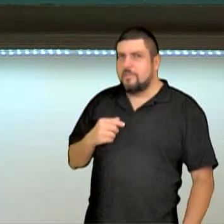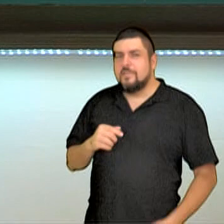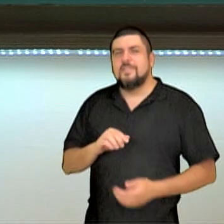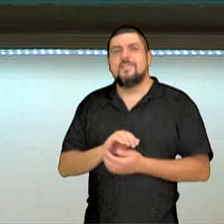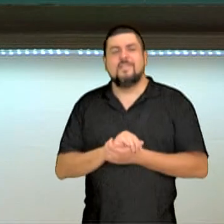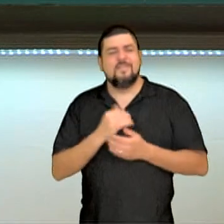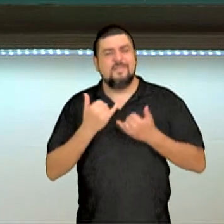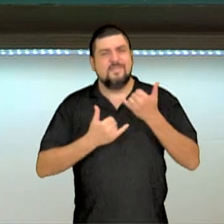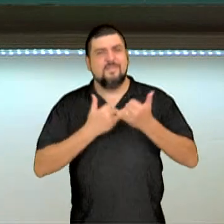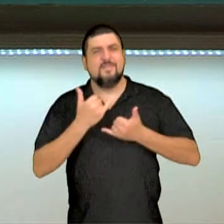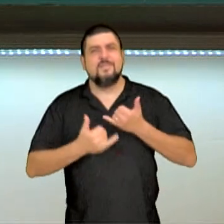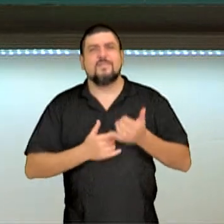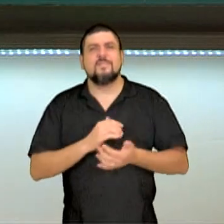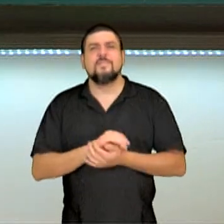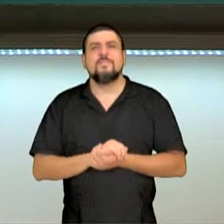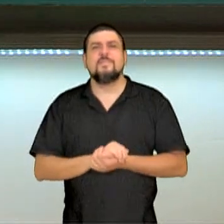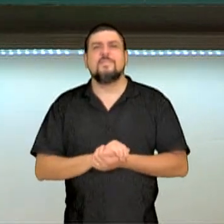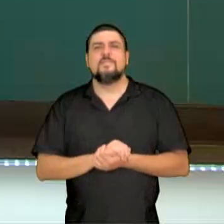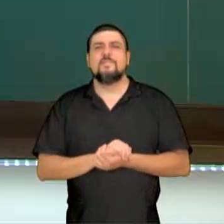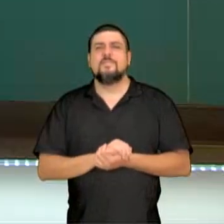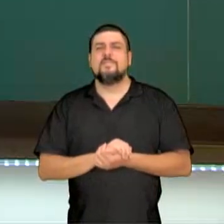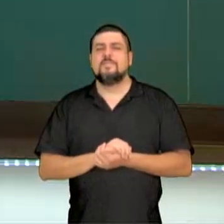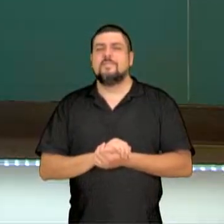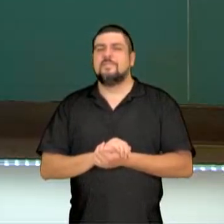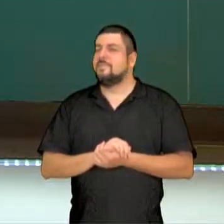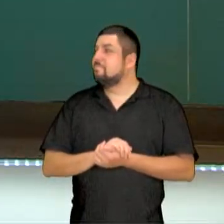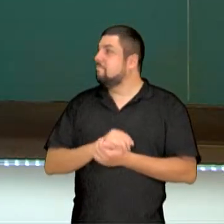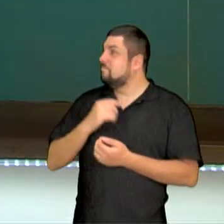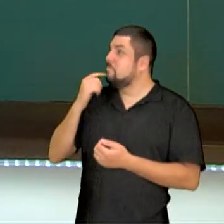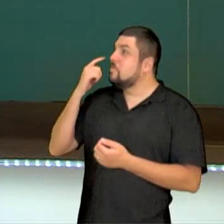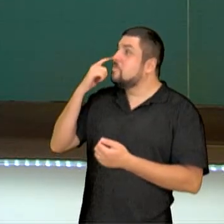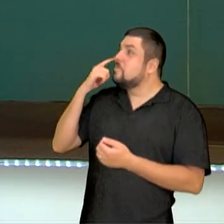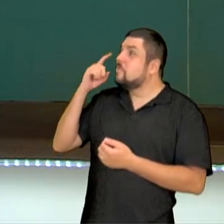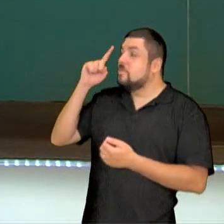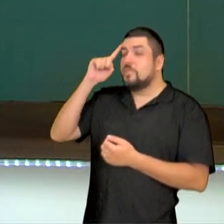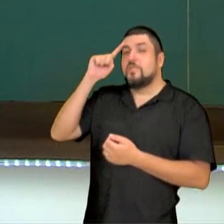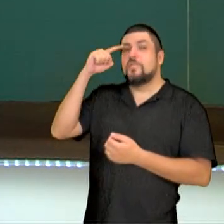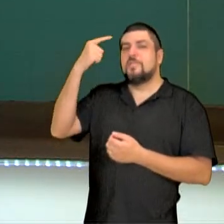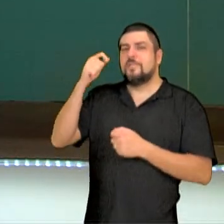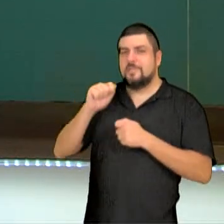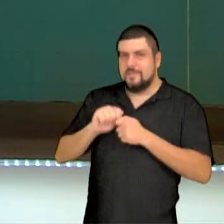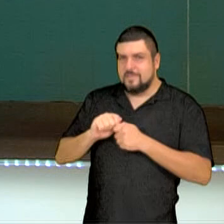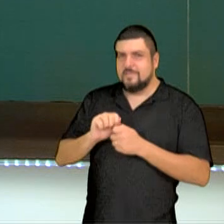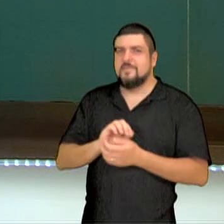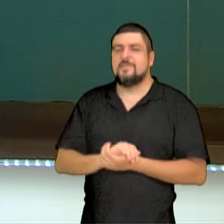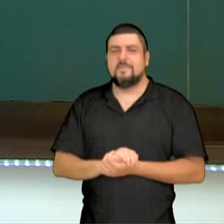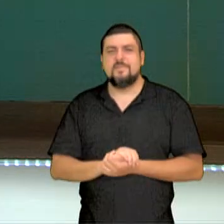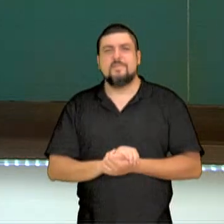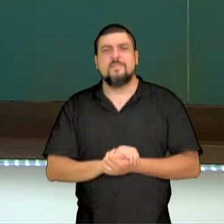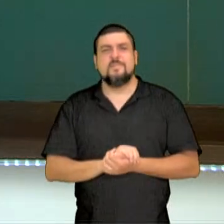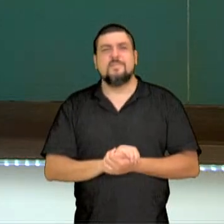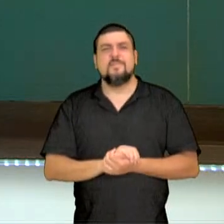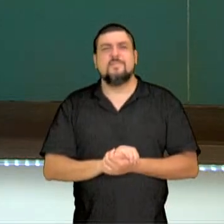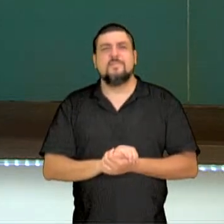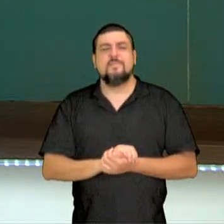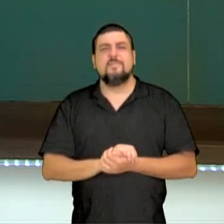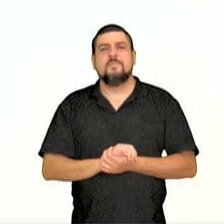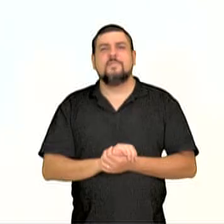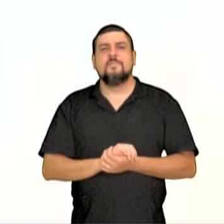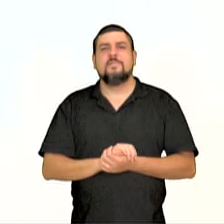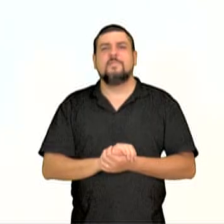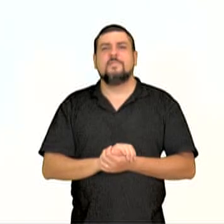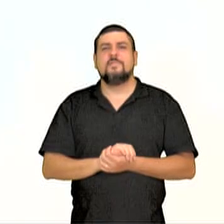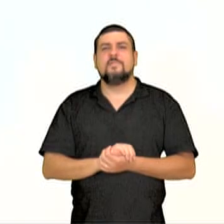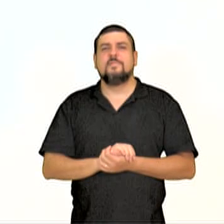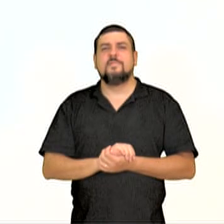mim. Qualquer dia eu faço e lanço na rede para vocês verem. Então vamos lá, continuando. Aí a